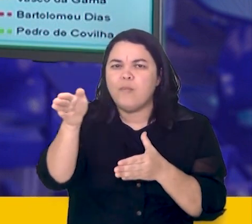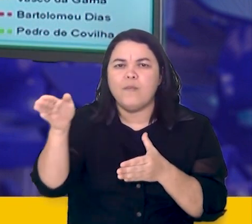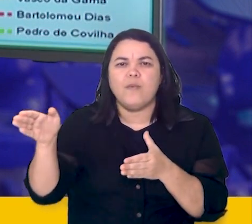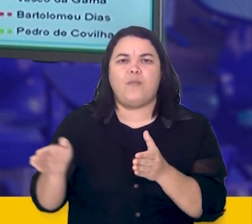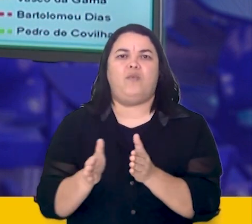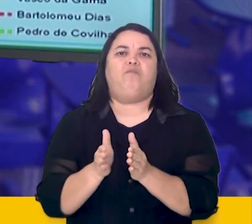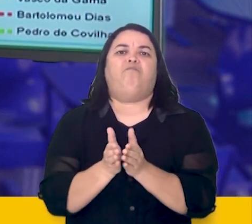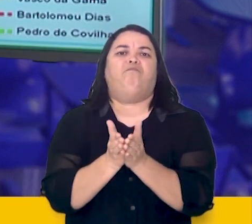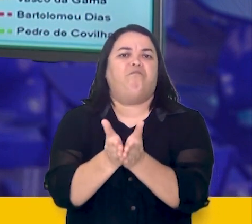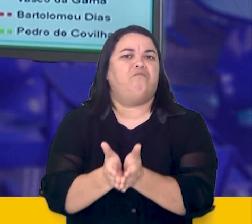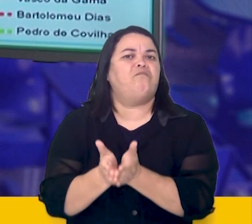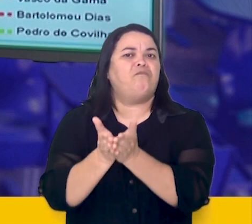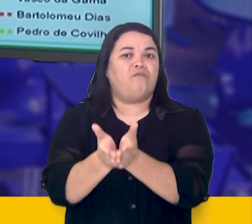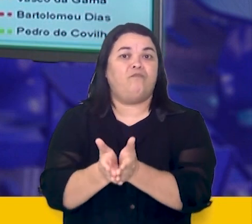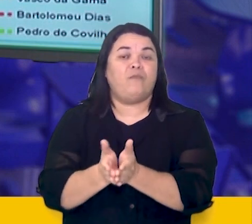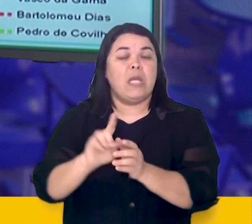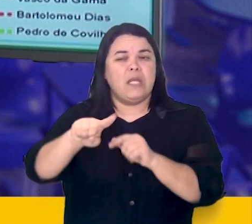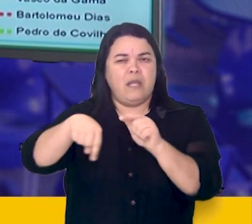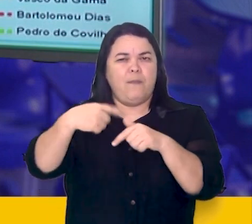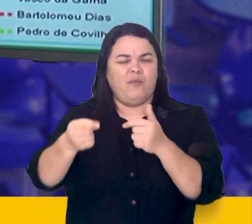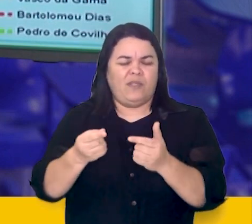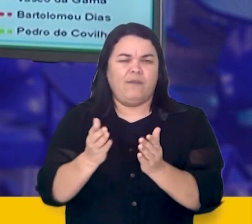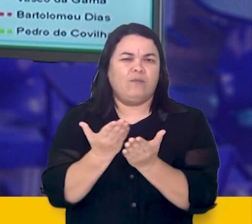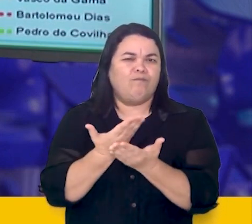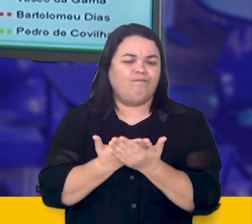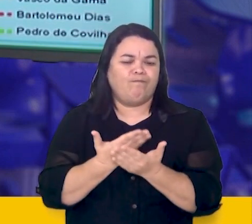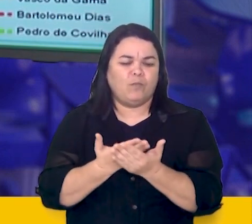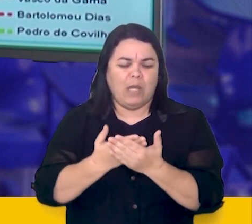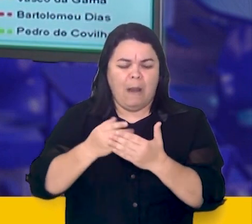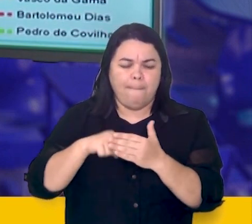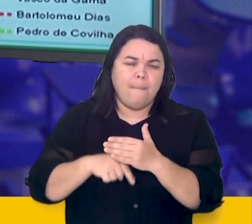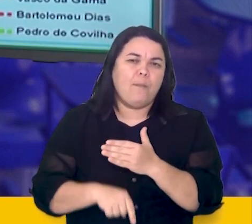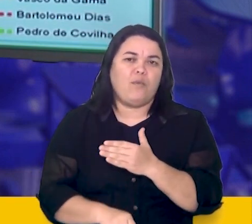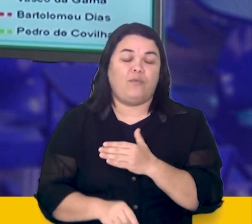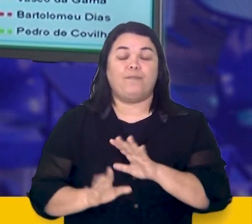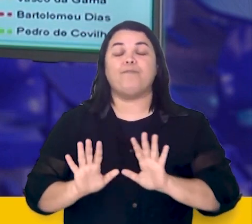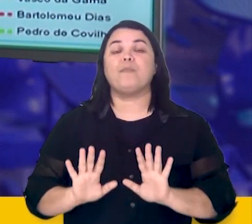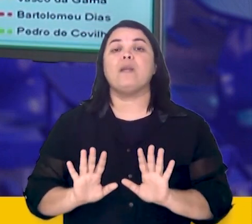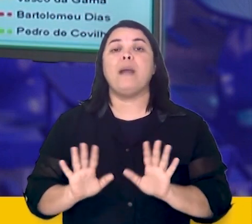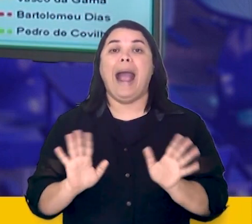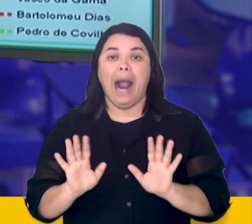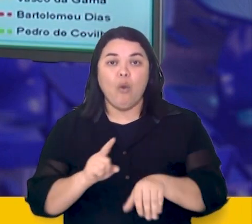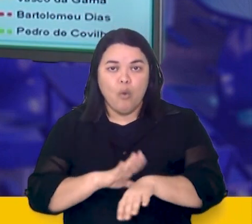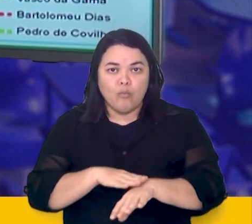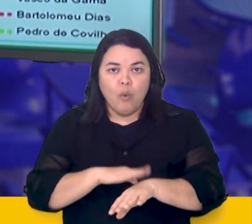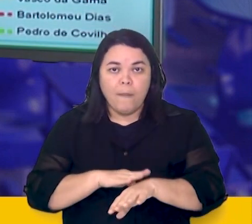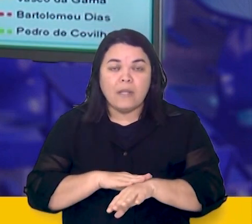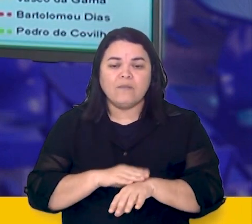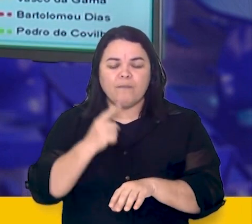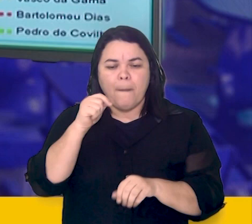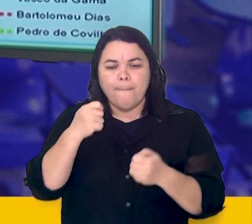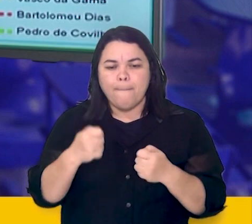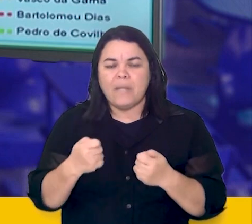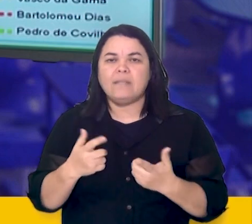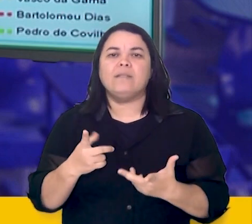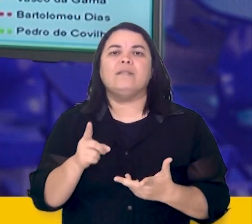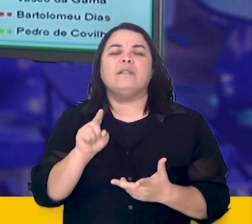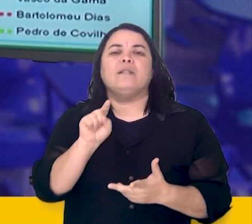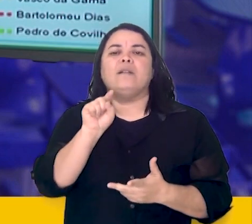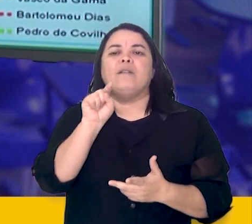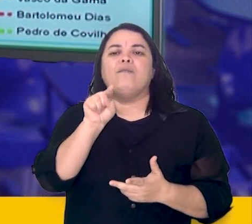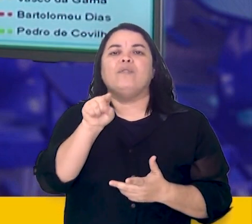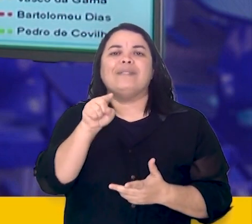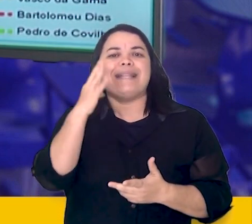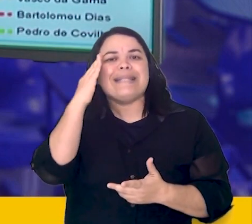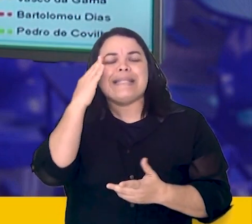vai estudar com mais profundidade. O nosso interesse aqui no momento é que você entenda quais foram os olhares que surgiram a